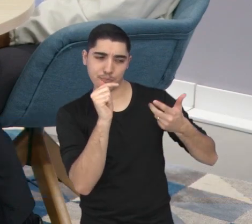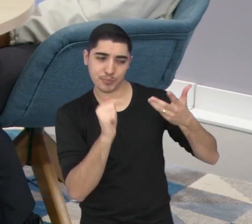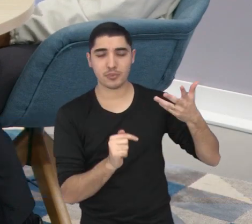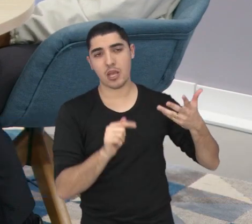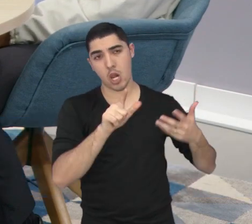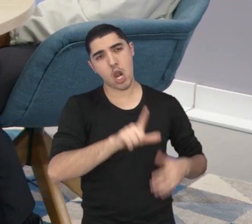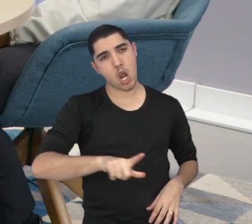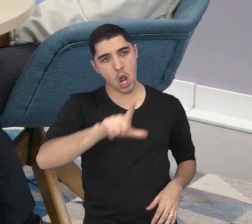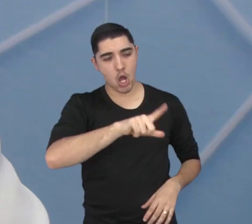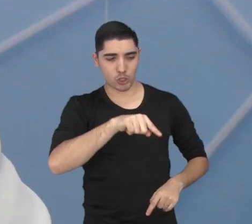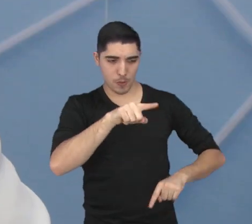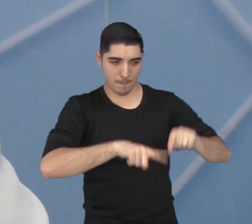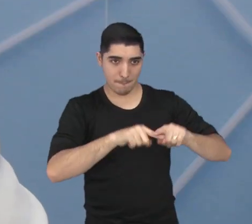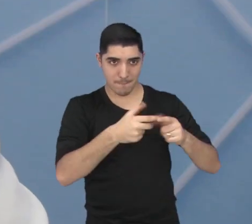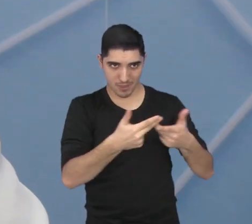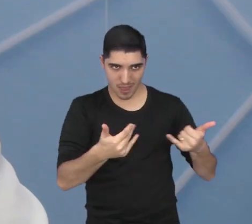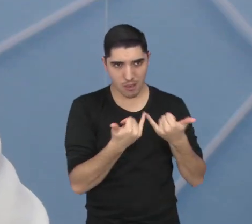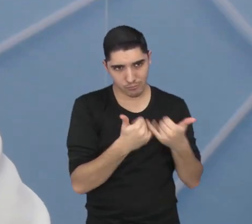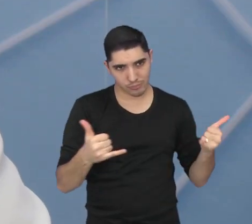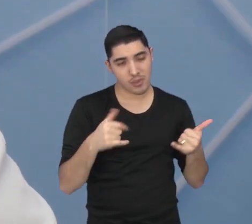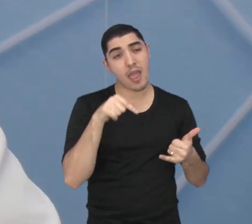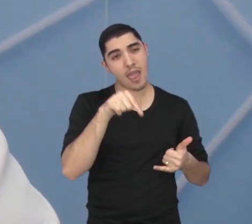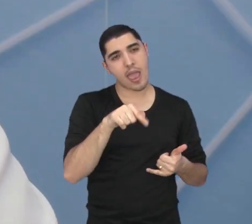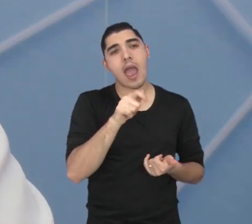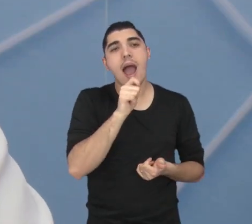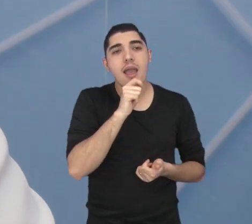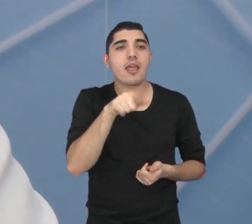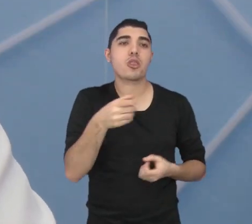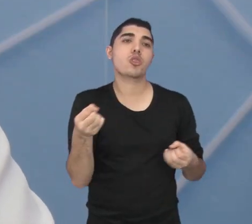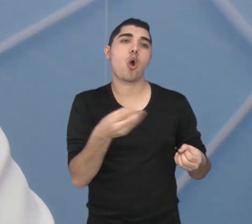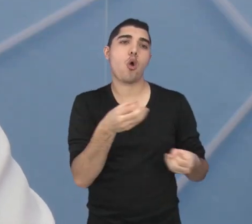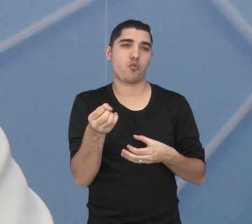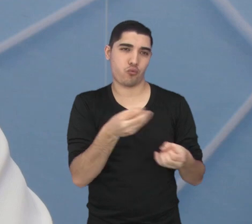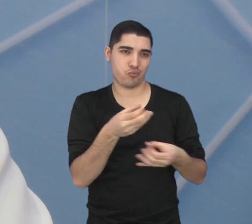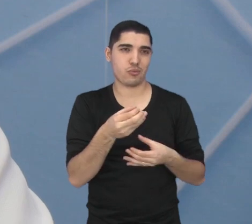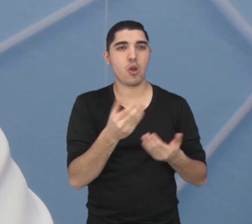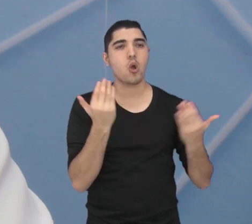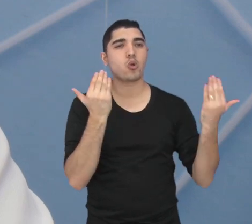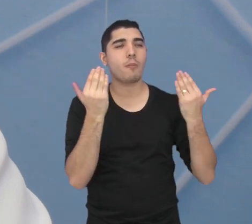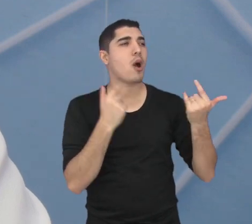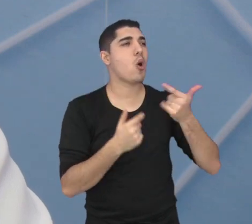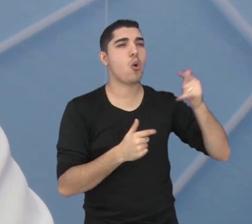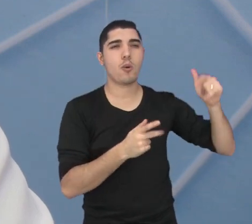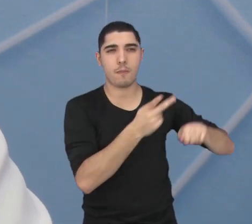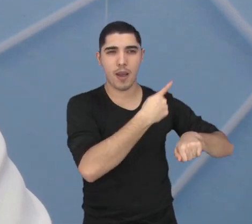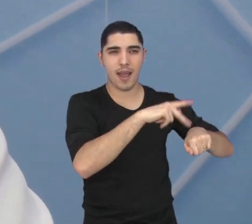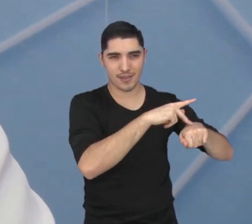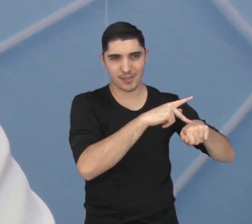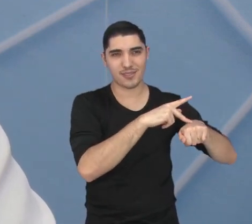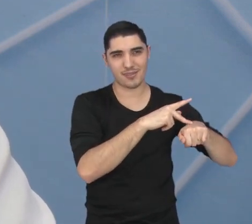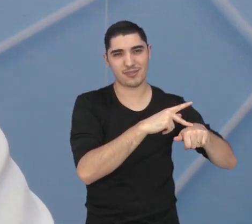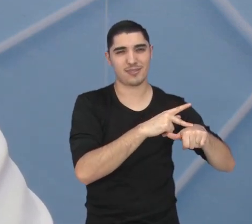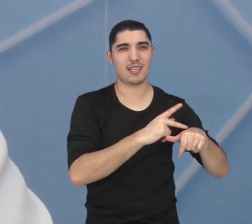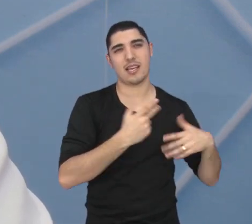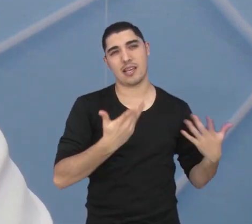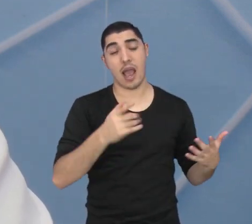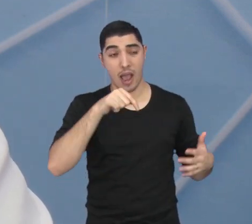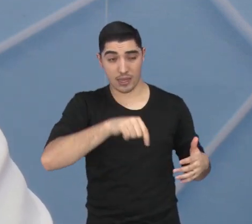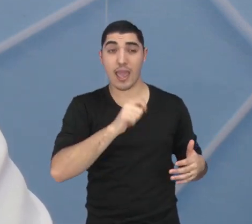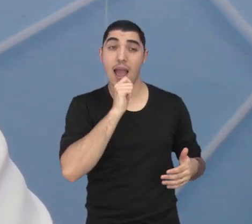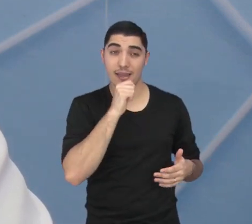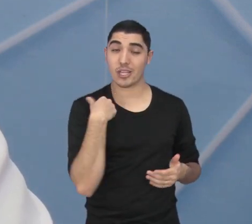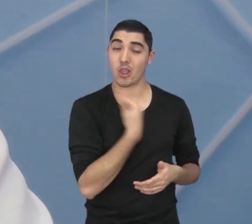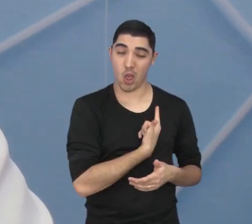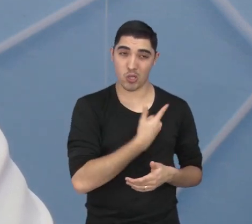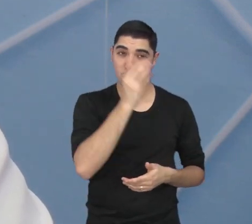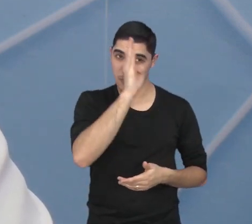para eletrônicos ainda é uma pauta recente, comparado com os outros países, né? Na época, quando a gente estava estudando, negociando ainda aqui, a